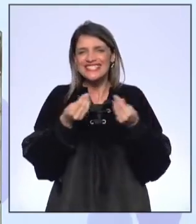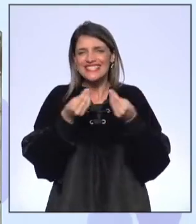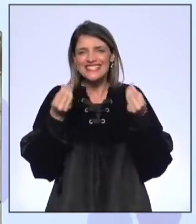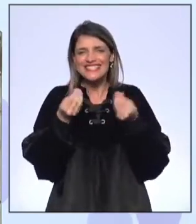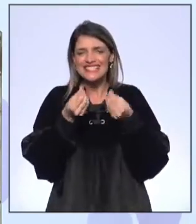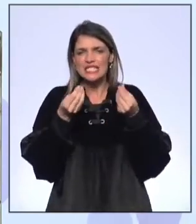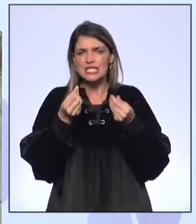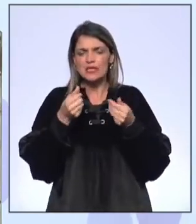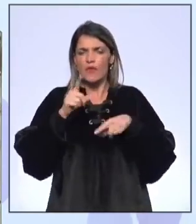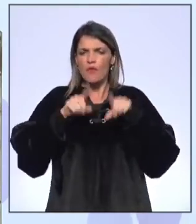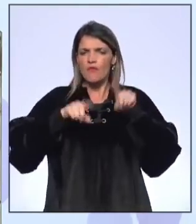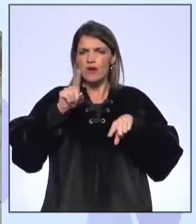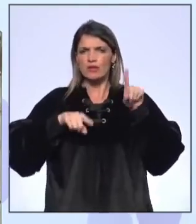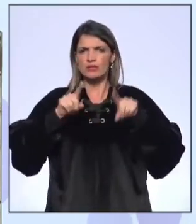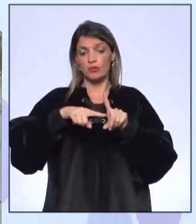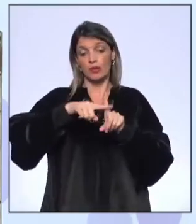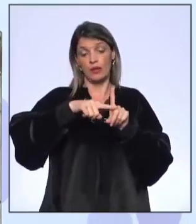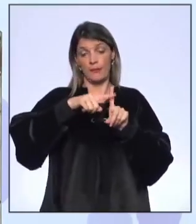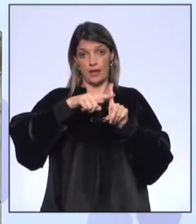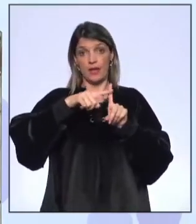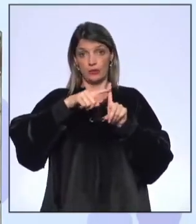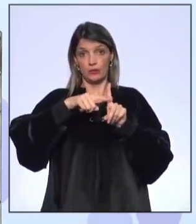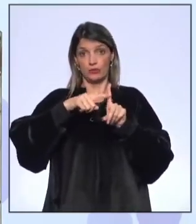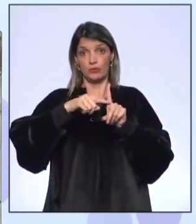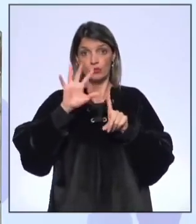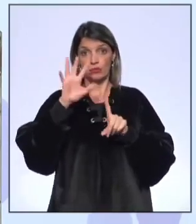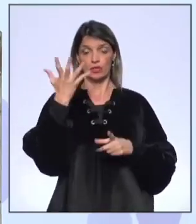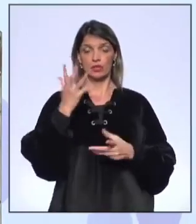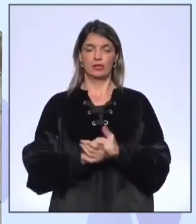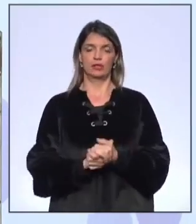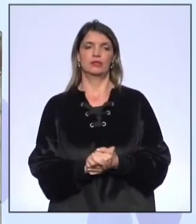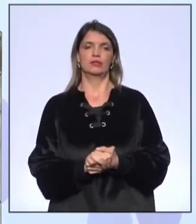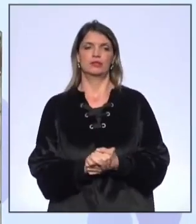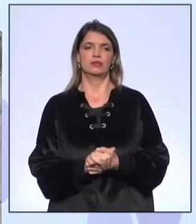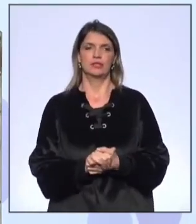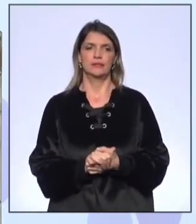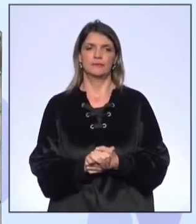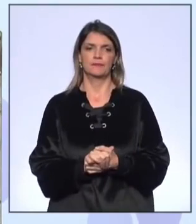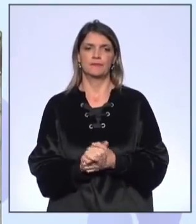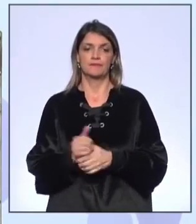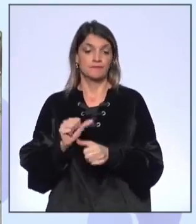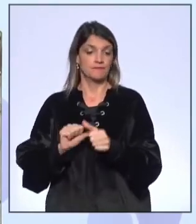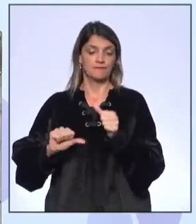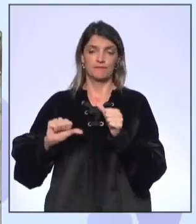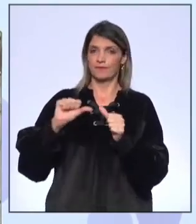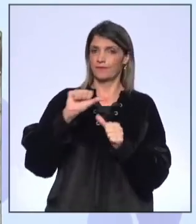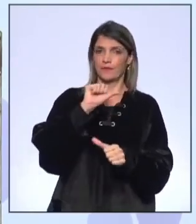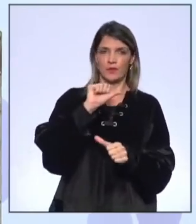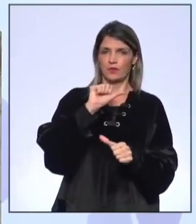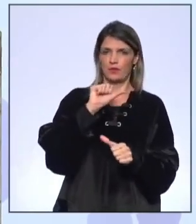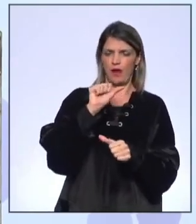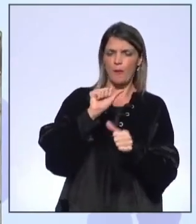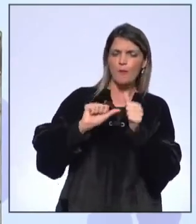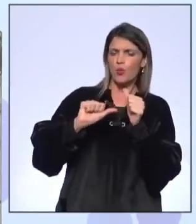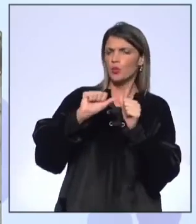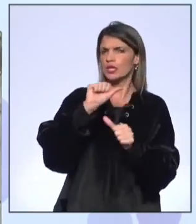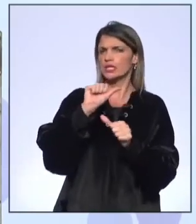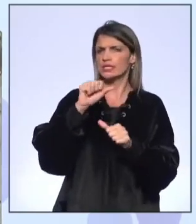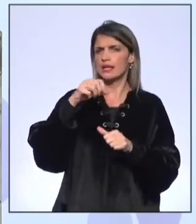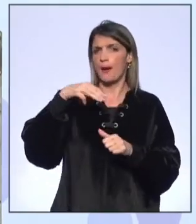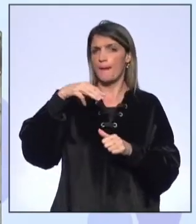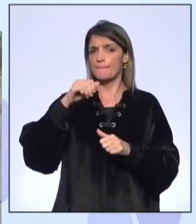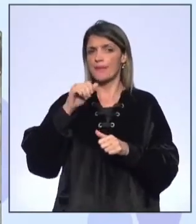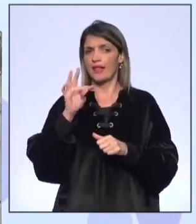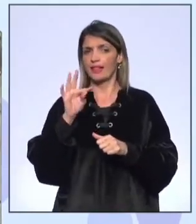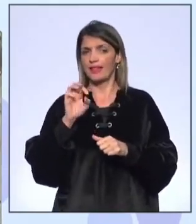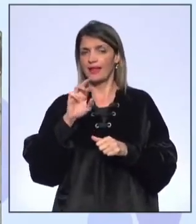esse calor provoca, no caso, né? Que não provoca a transformação da matéria, certo? Vamos falar hoje, mas não